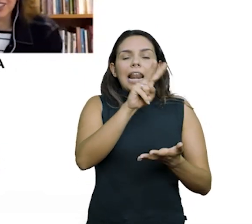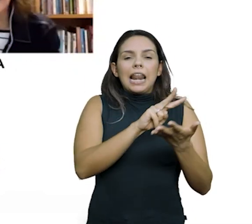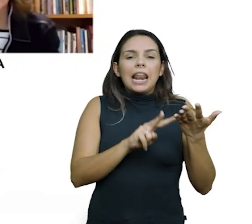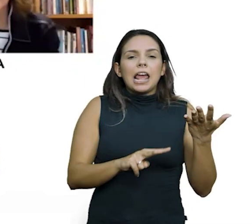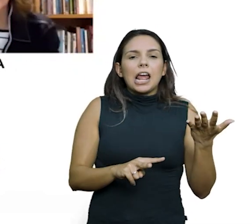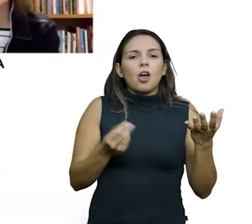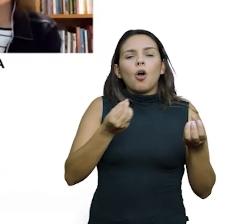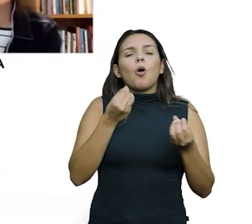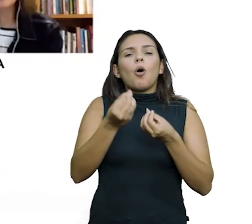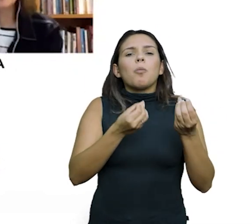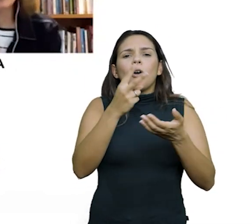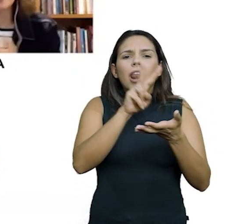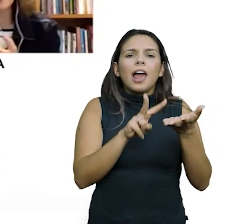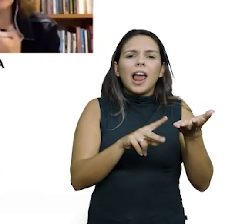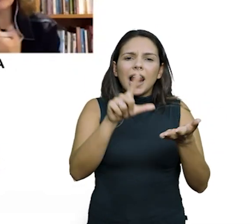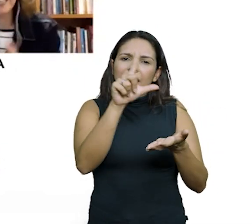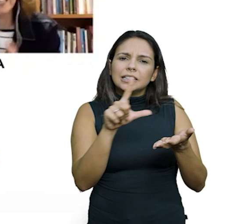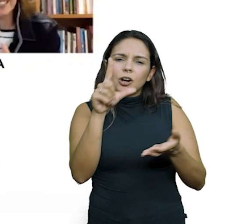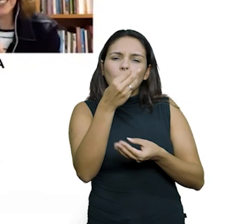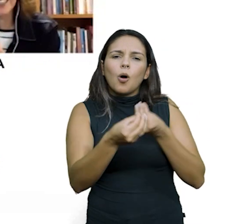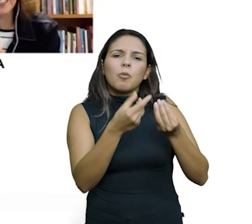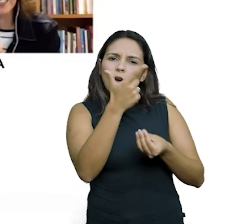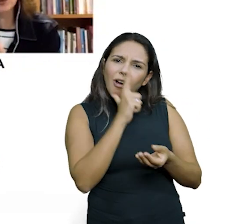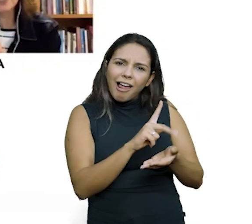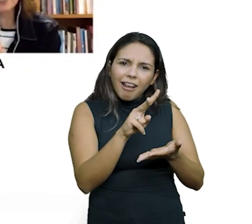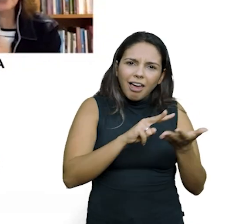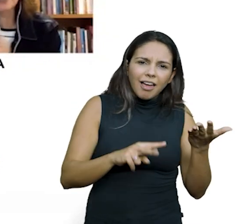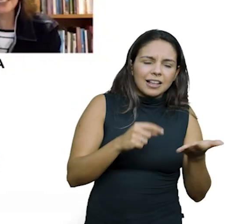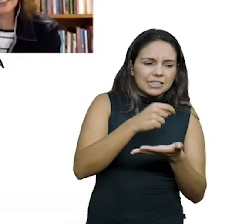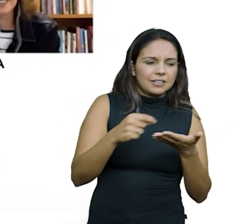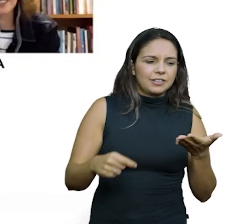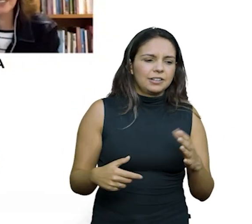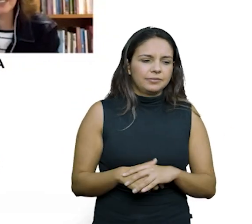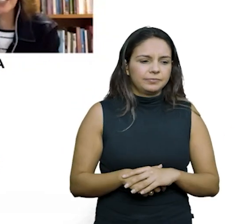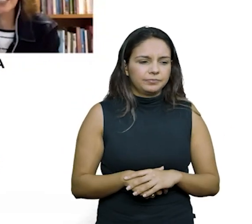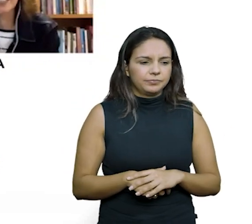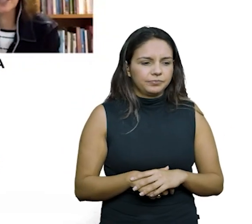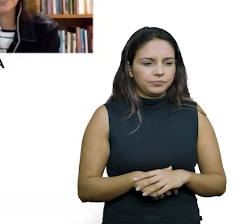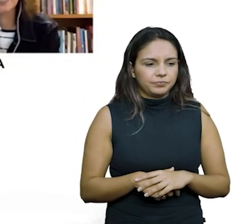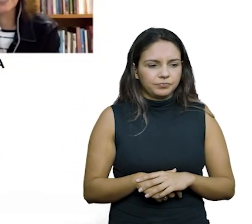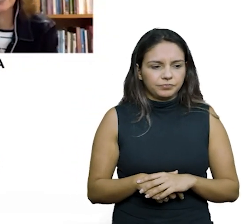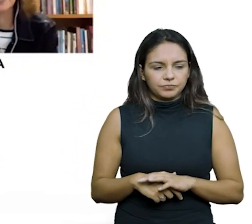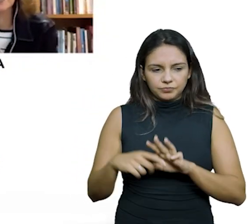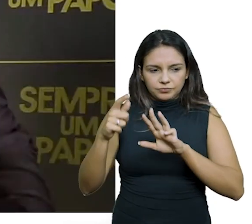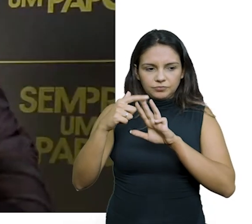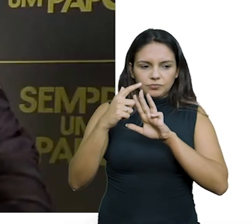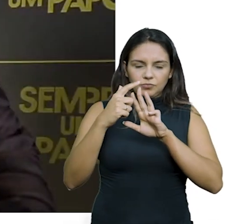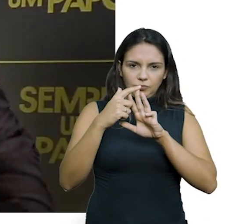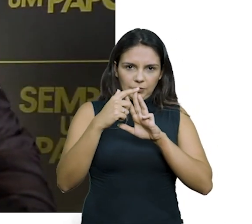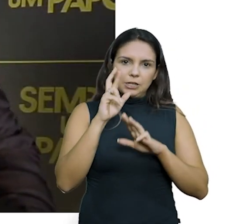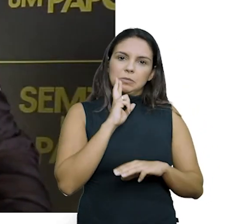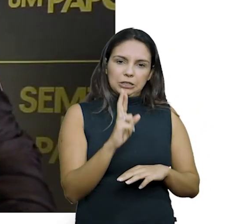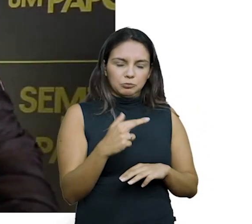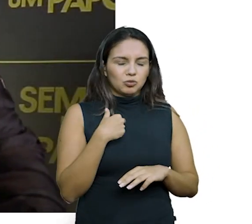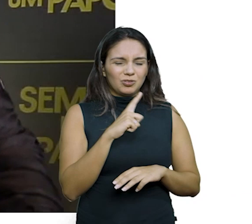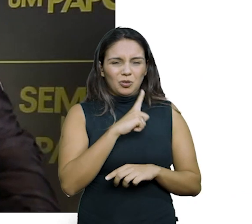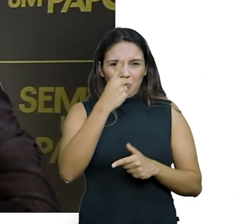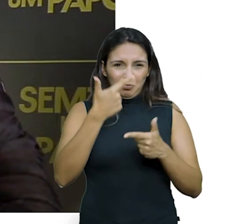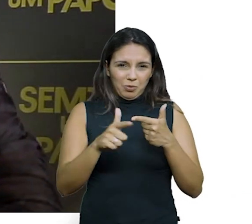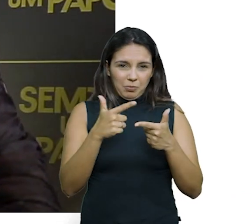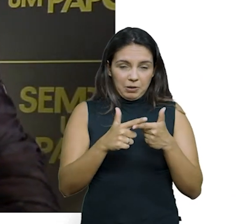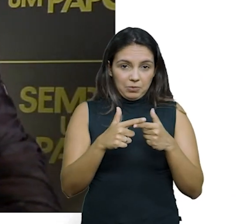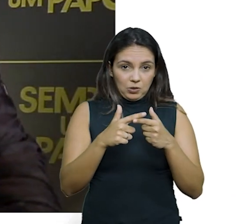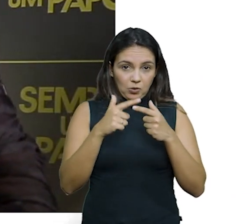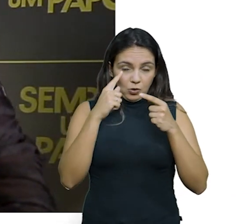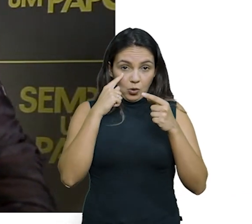né? Mas você está conseguindo ler literatura? Você está conseguindo escrever? Como é que você está lidando com isso? Eu tive um